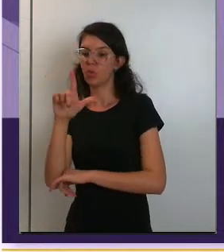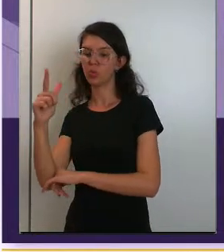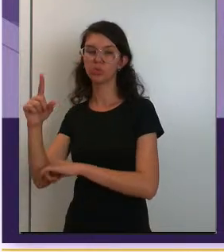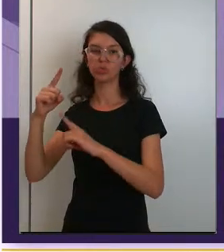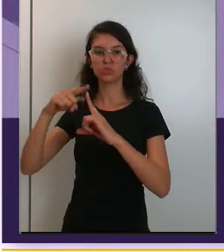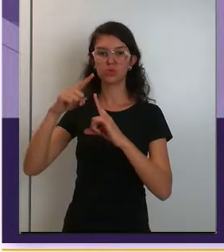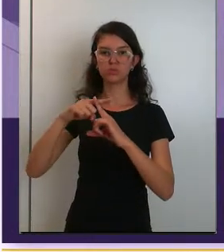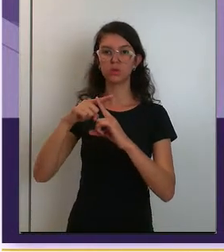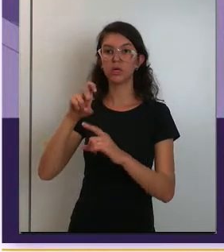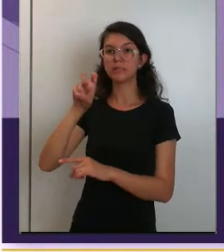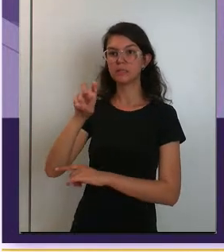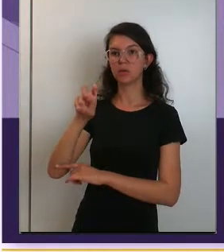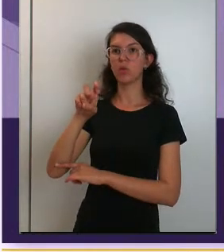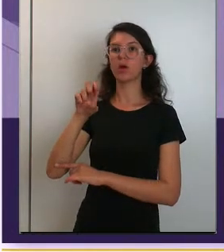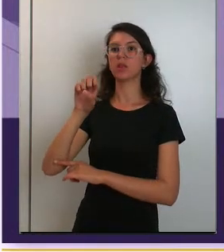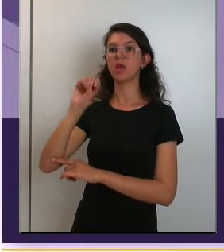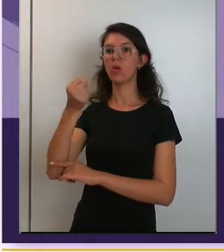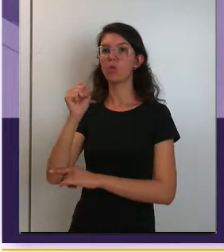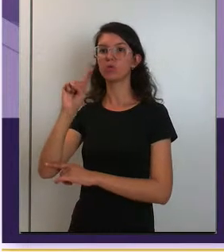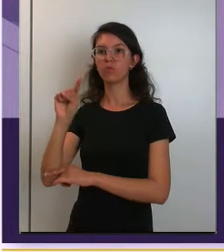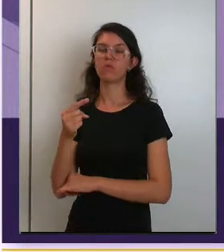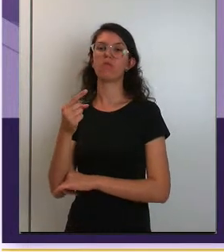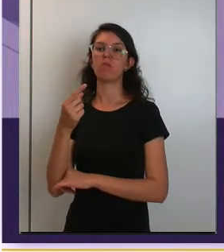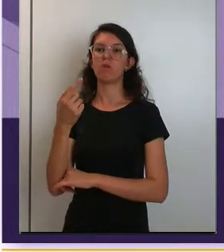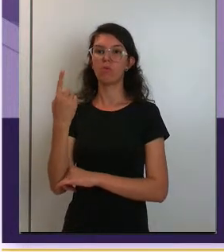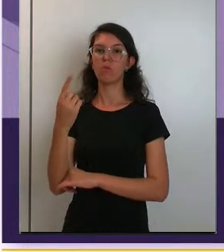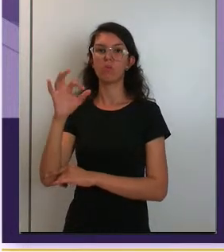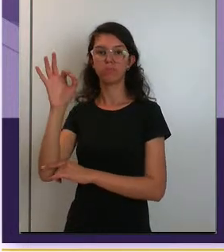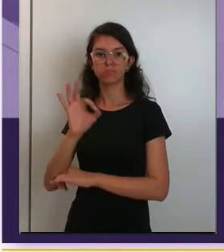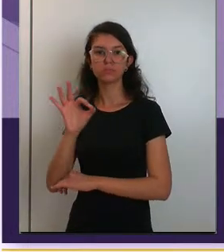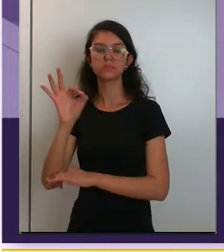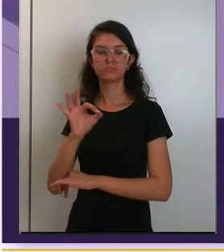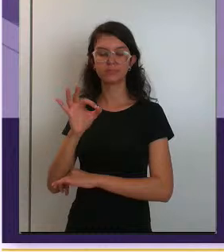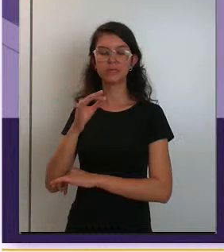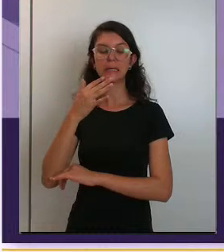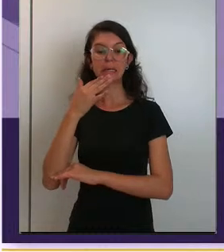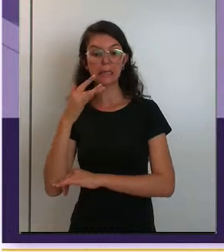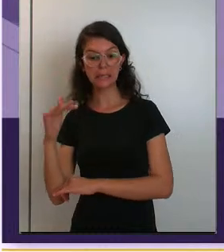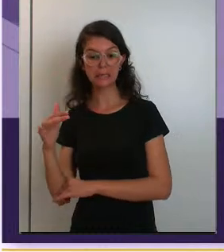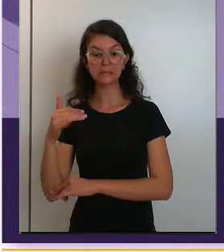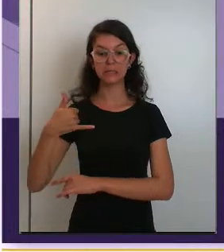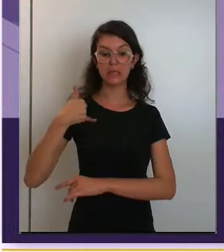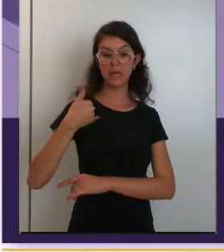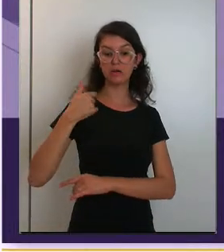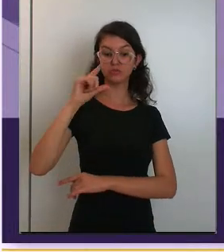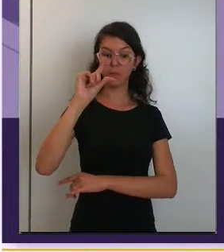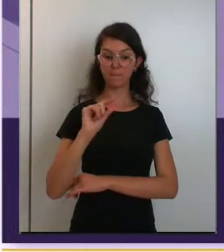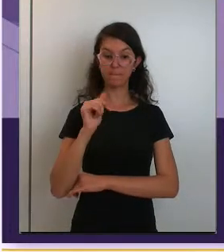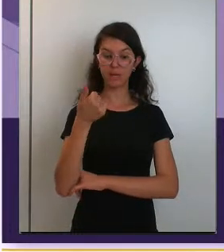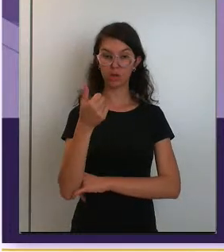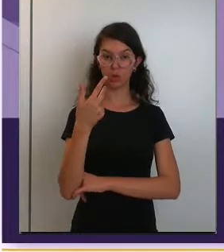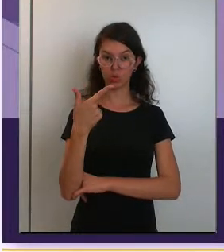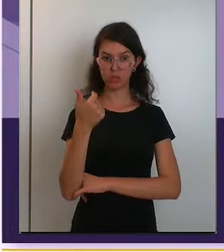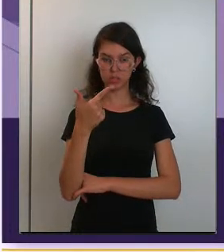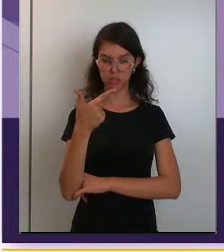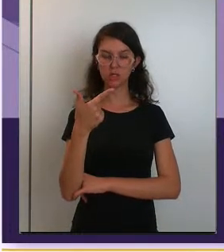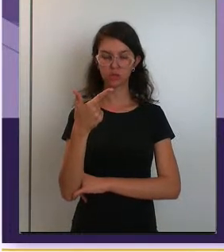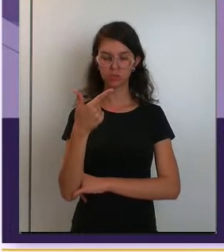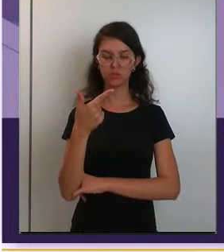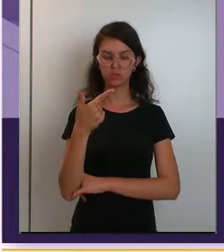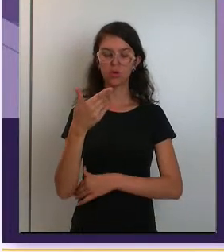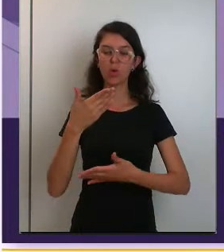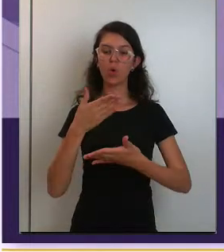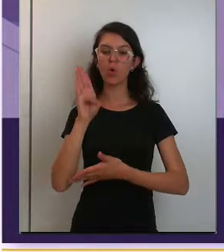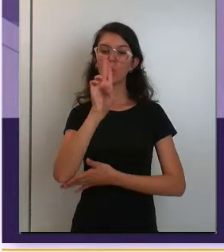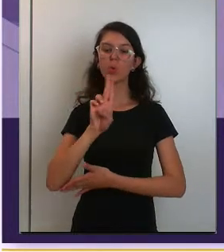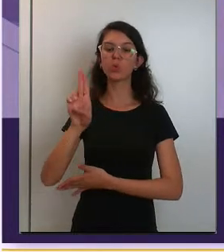52,1% das crianças menores de 2 anos no Brasil recebiam mamadeiras, né? Sendo essa prevalência